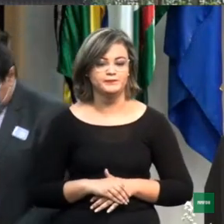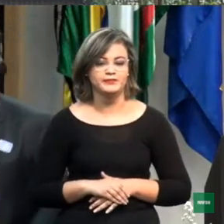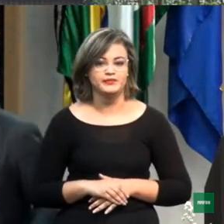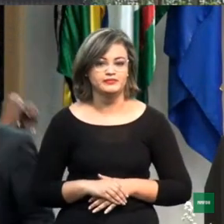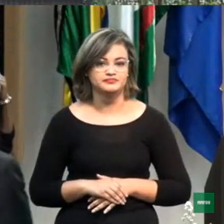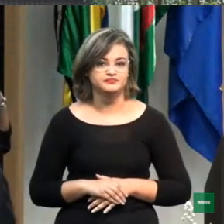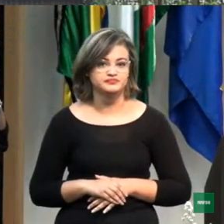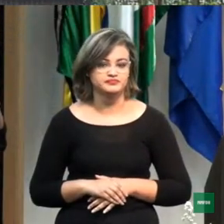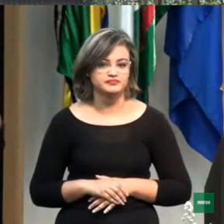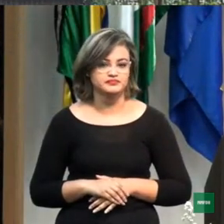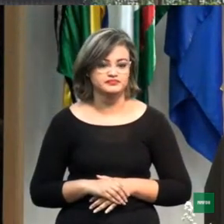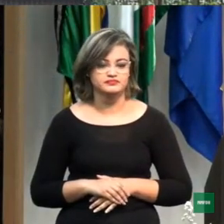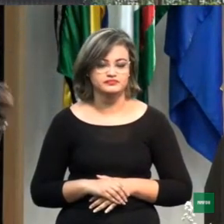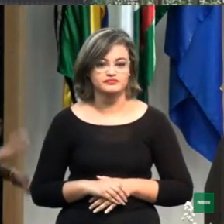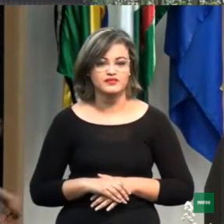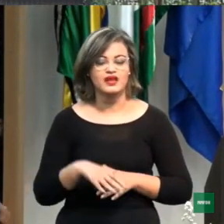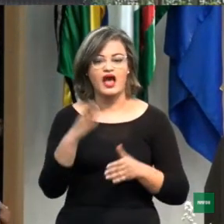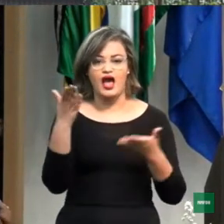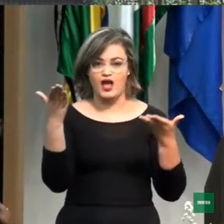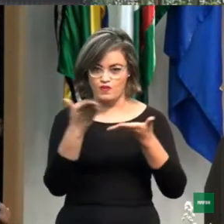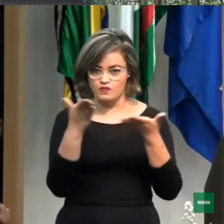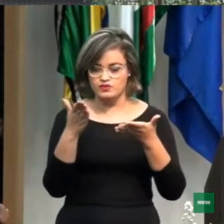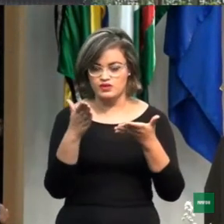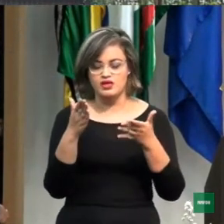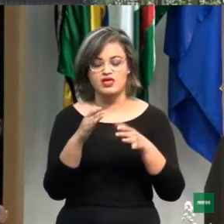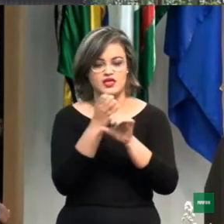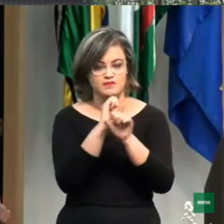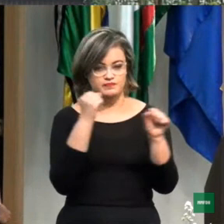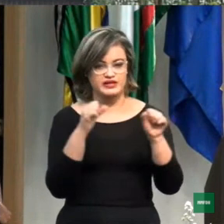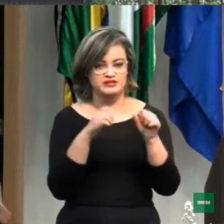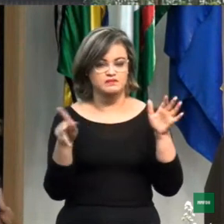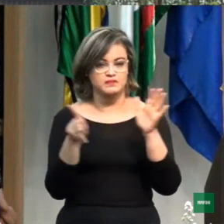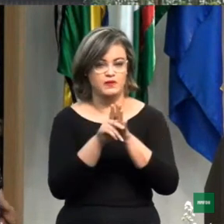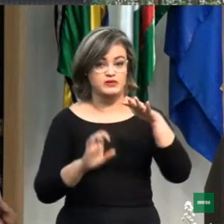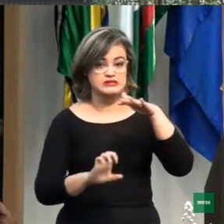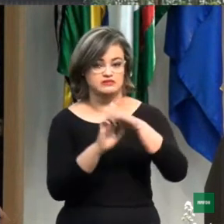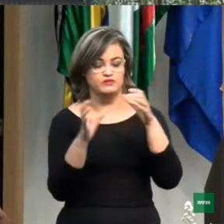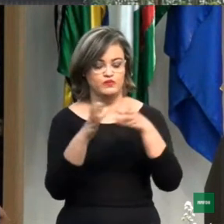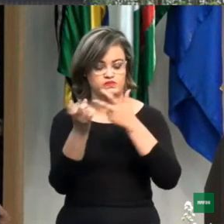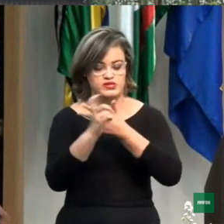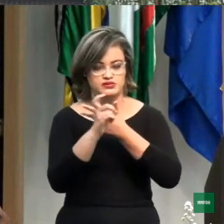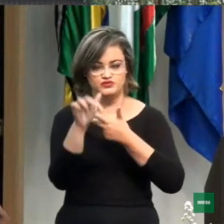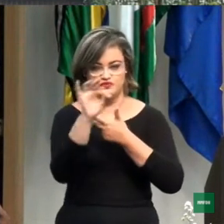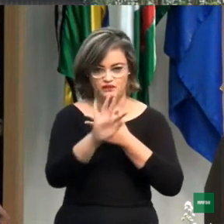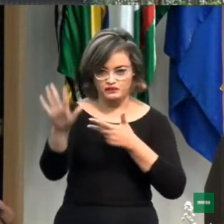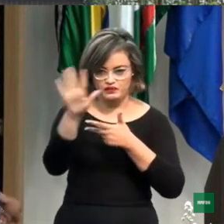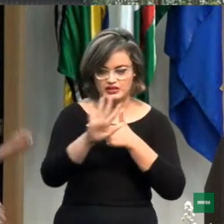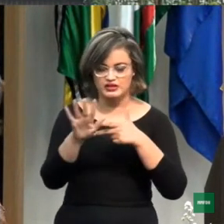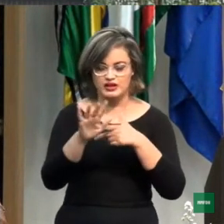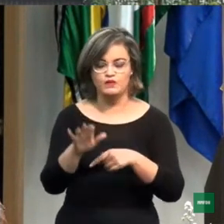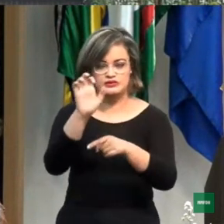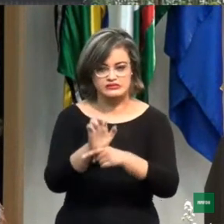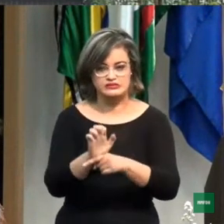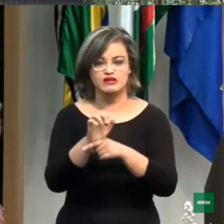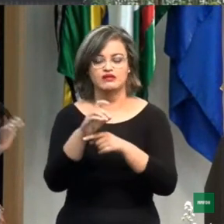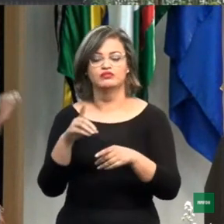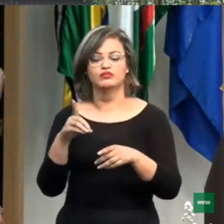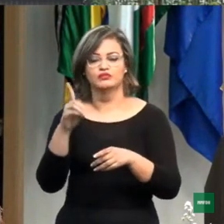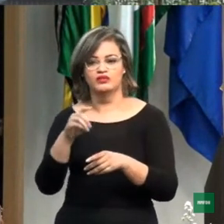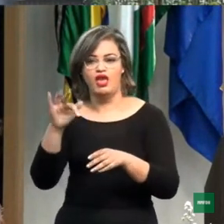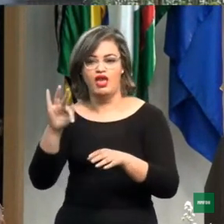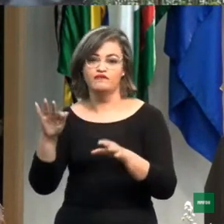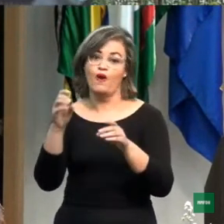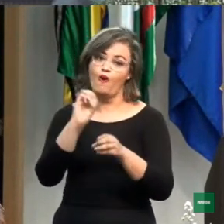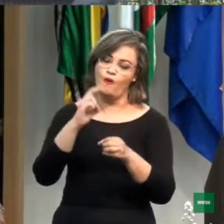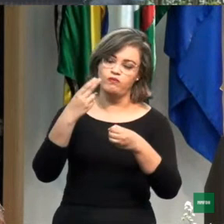Na categoria Empresa Estatal do Poder Executivo Federal, Estadual, Distrital ou Municipal.